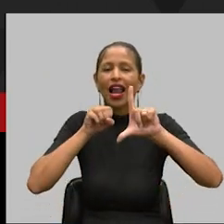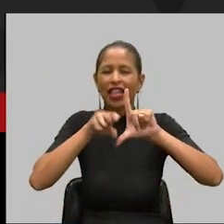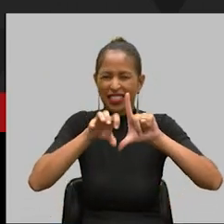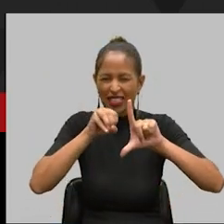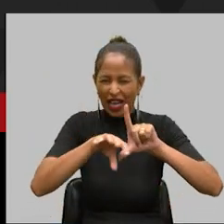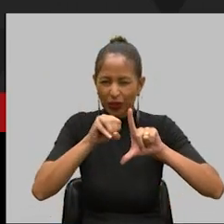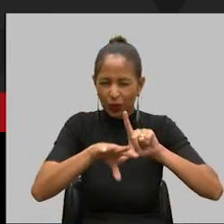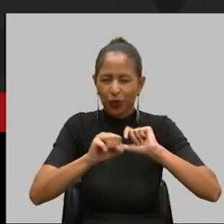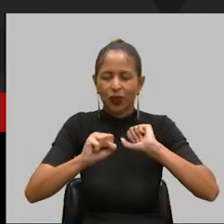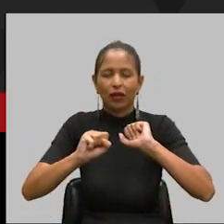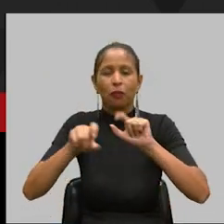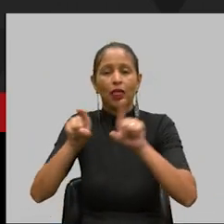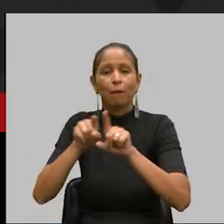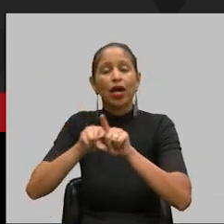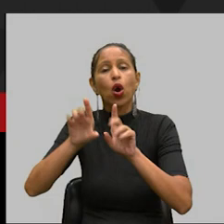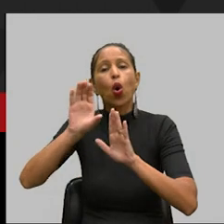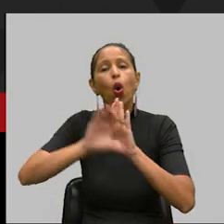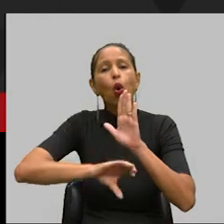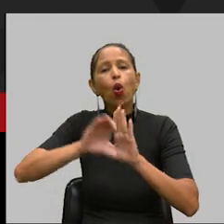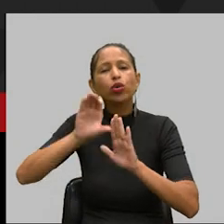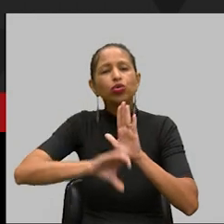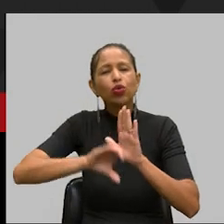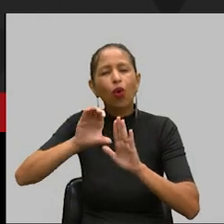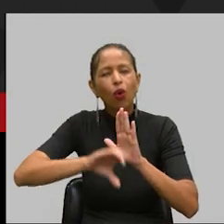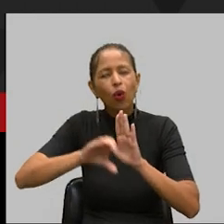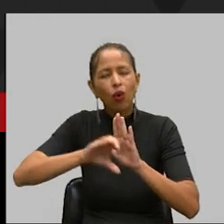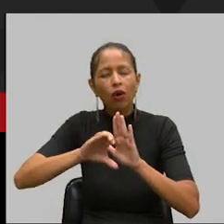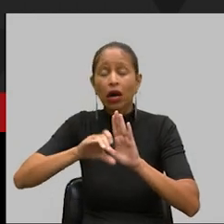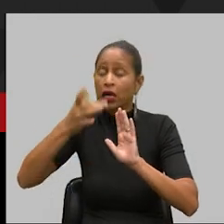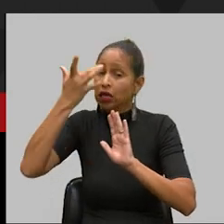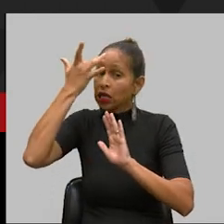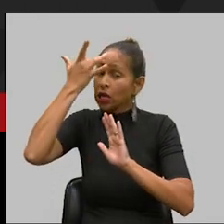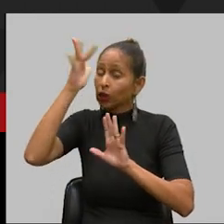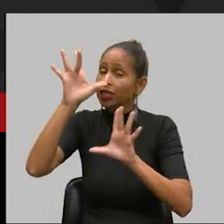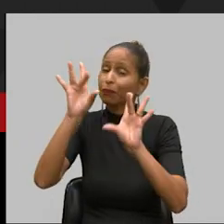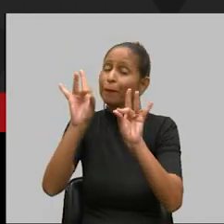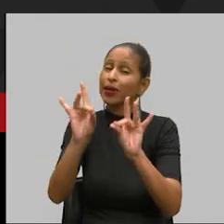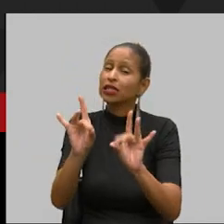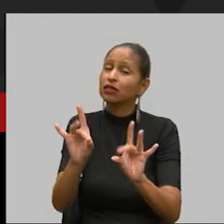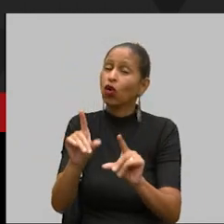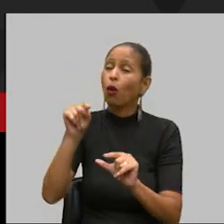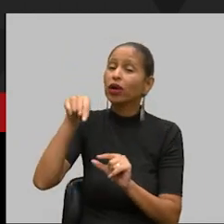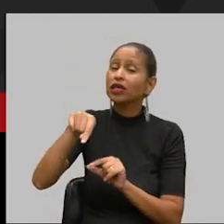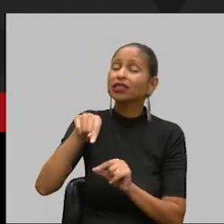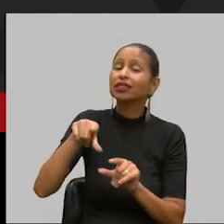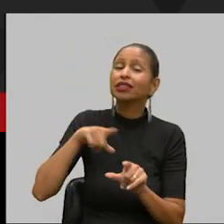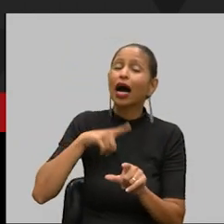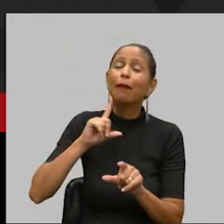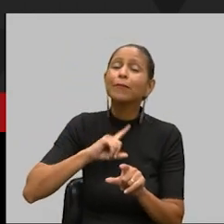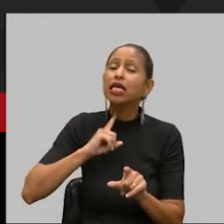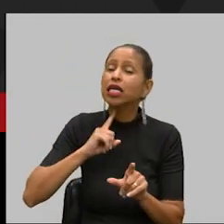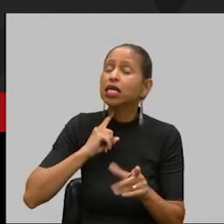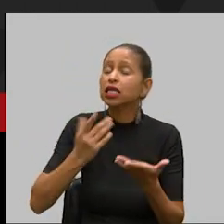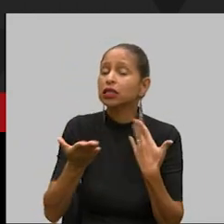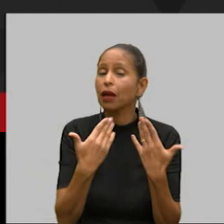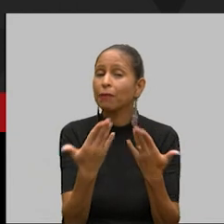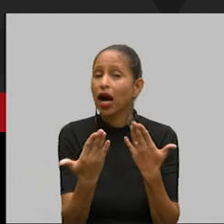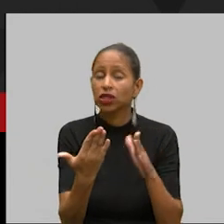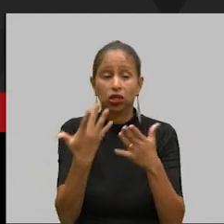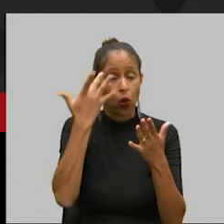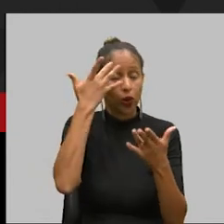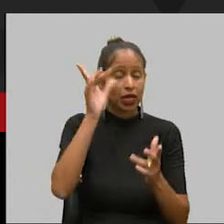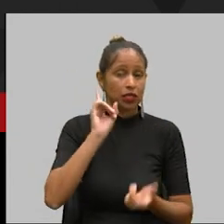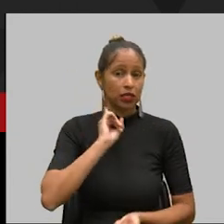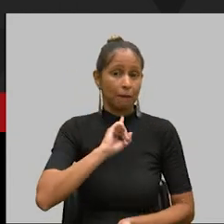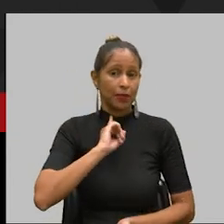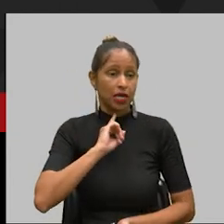campo nos os concursos públicos eu não sei dizer especificamente como que tá esse debate em Minas Gerais talvez em Minas não